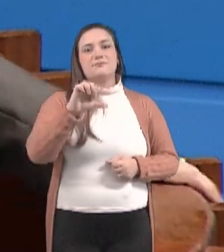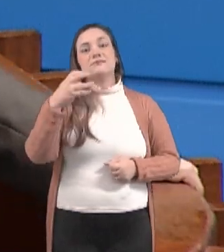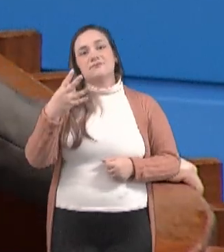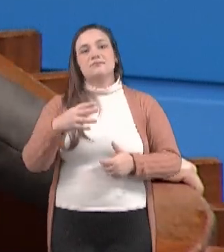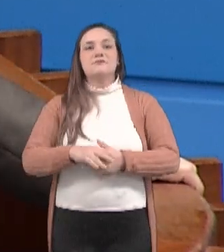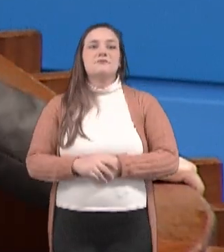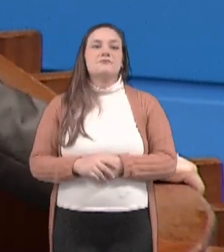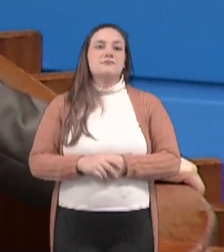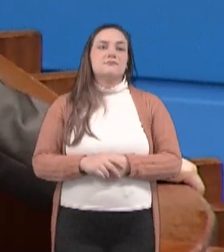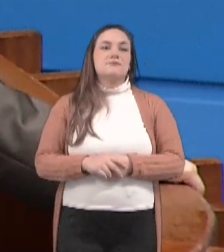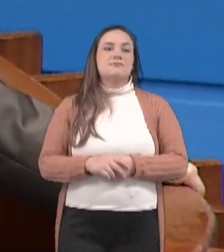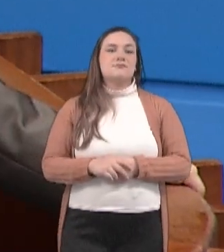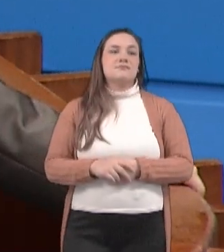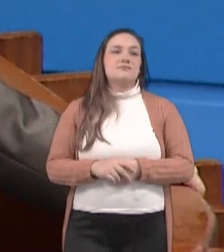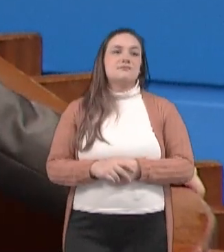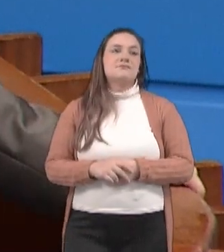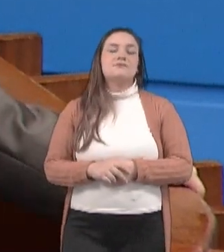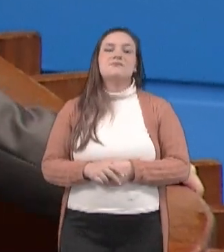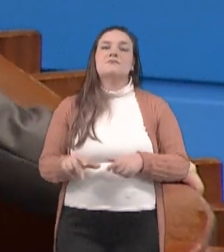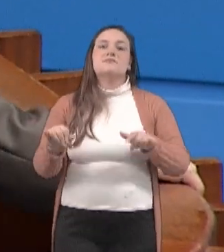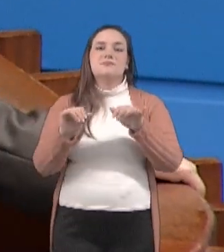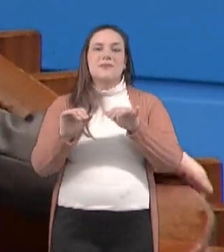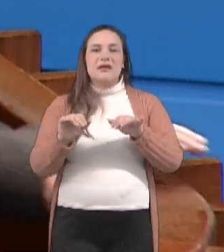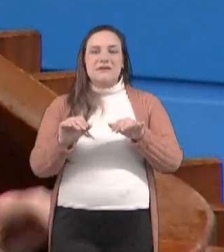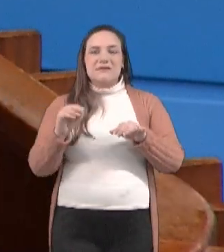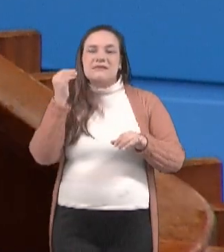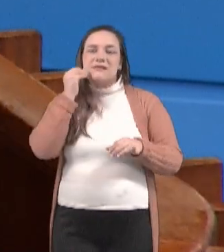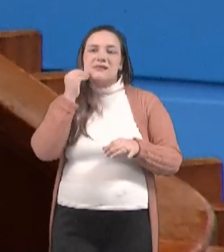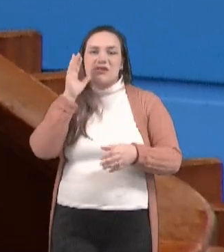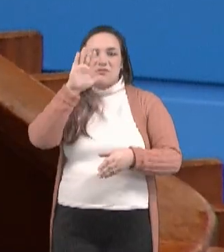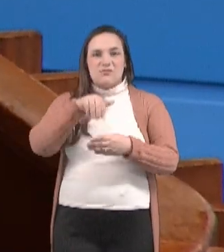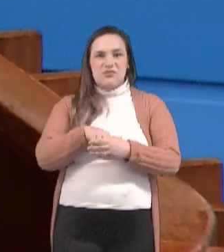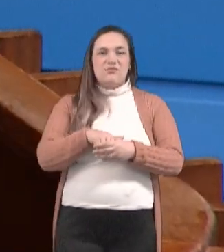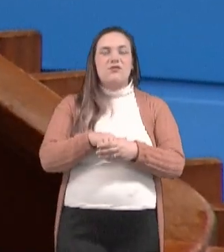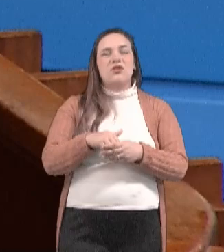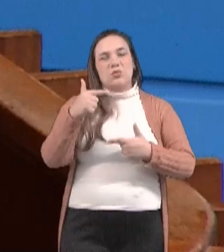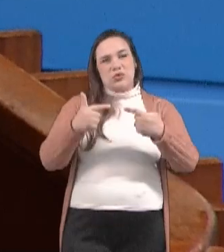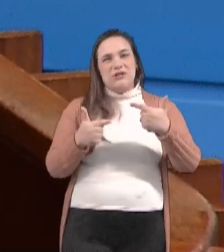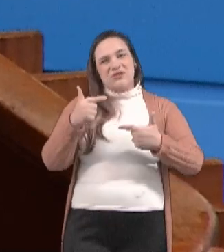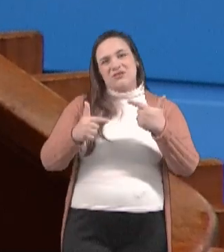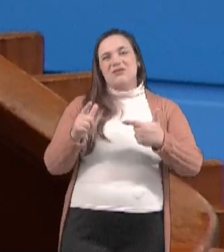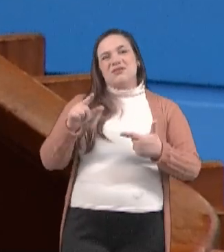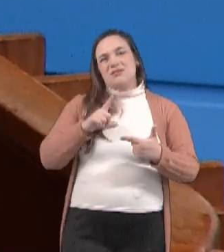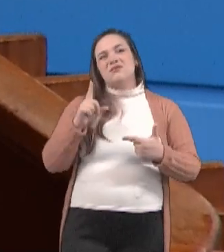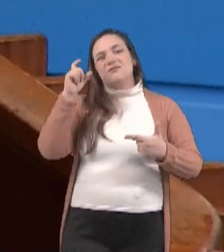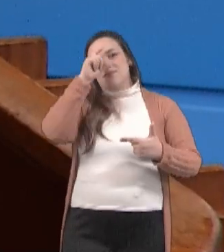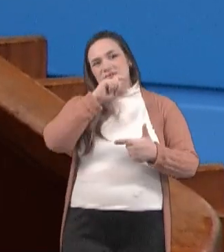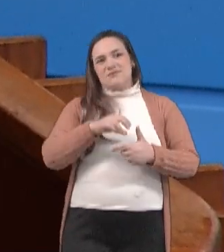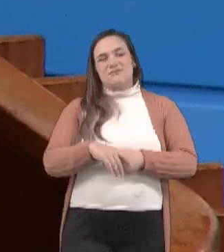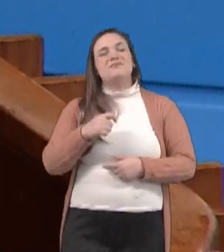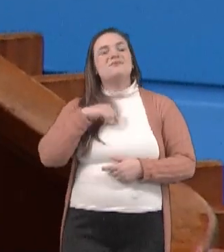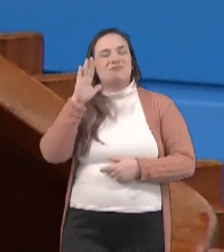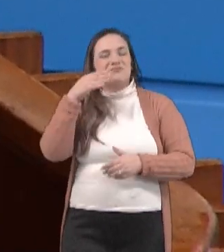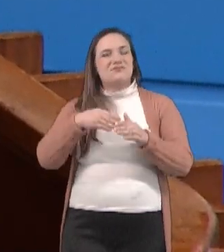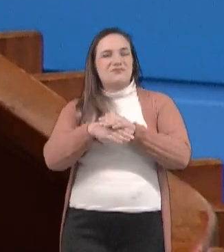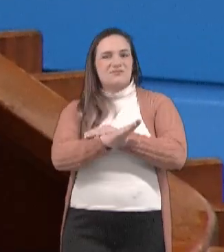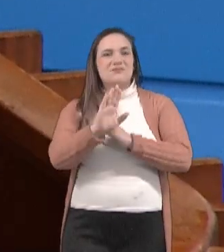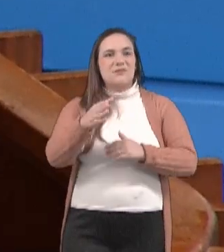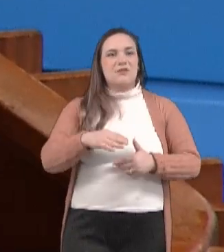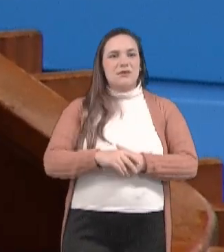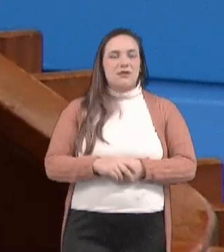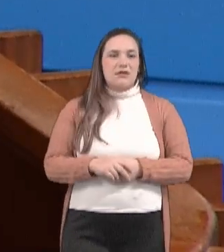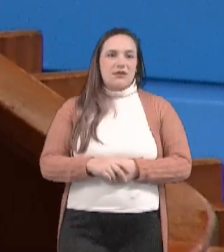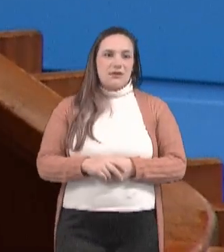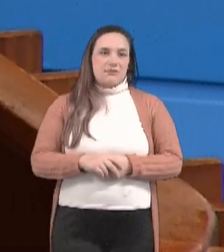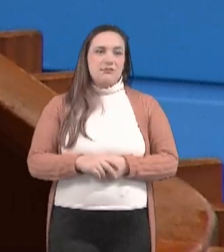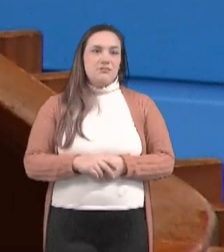e em campanha política você enfrenta muitas adversidades. Eu sou calejado com isso. Mas